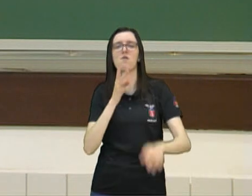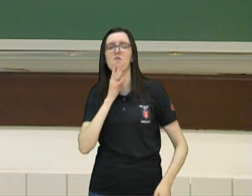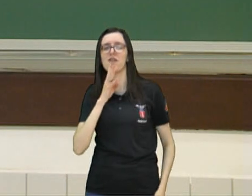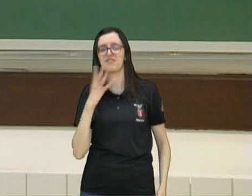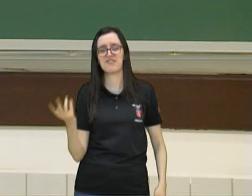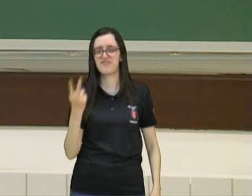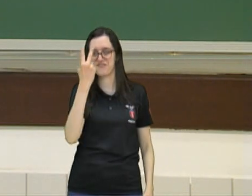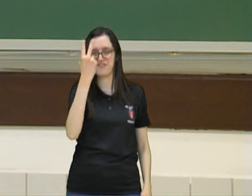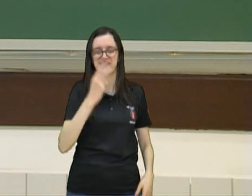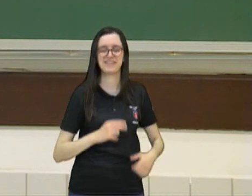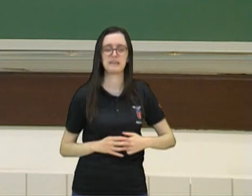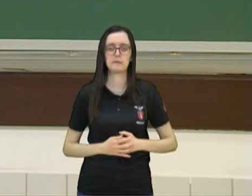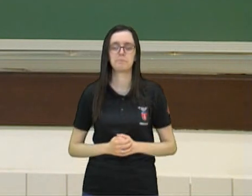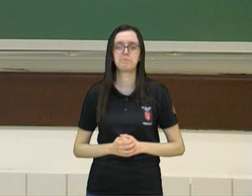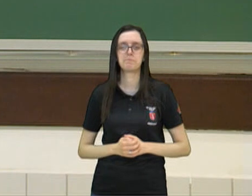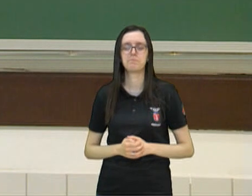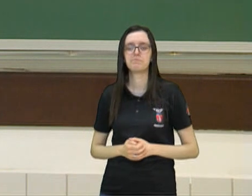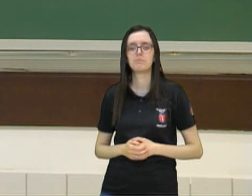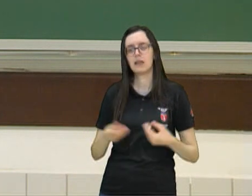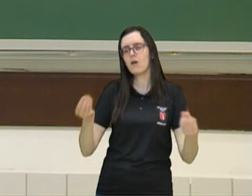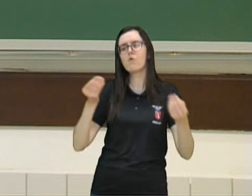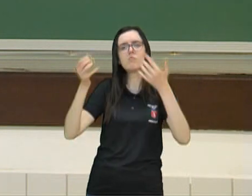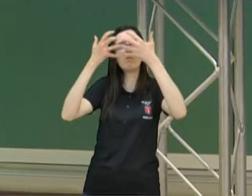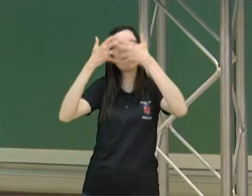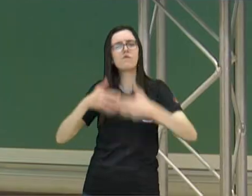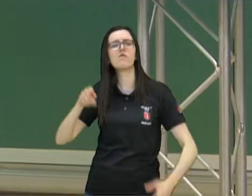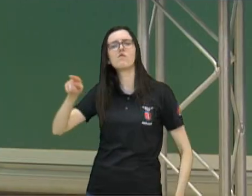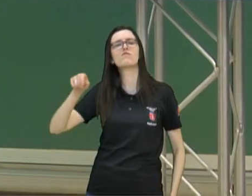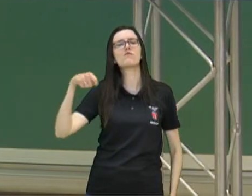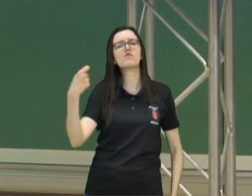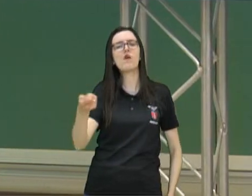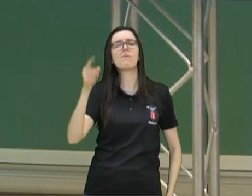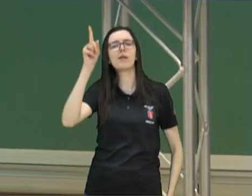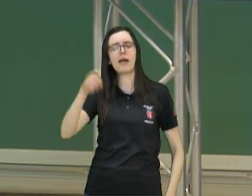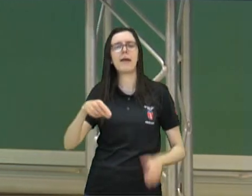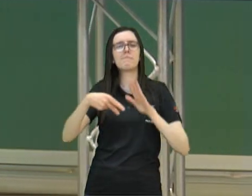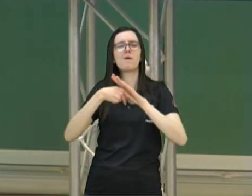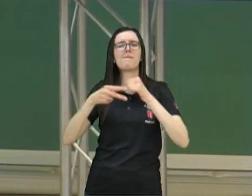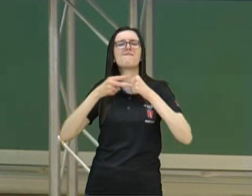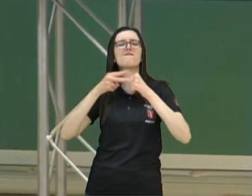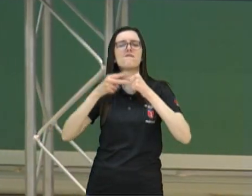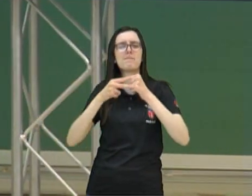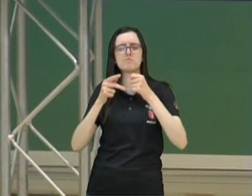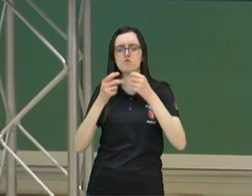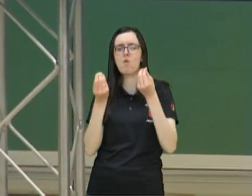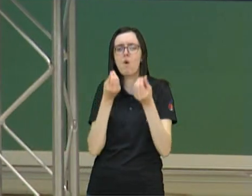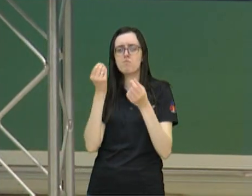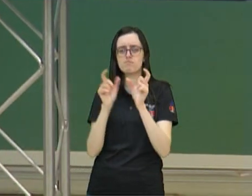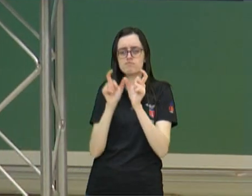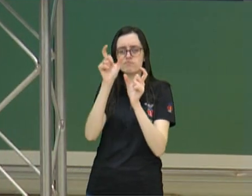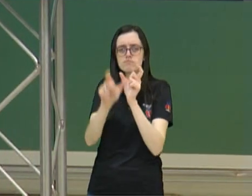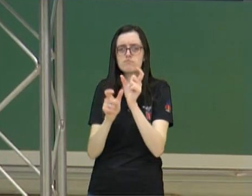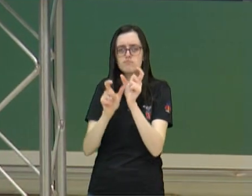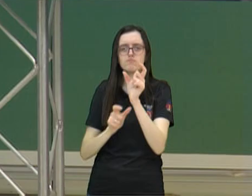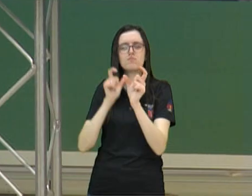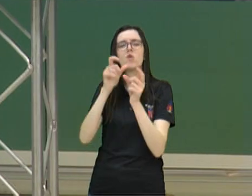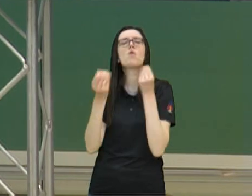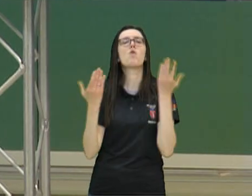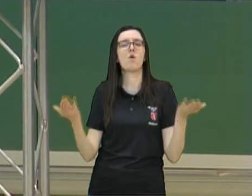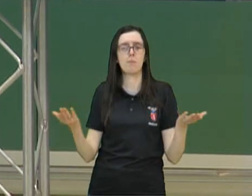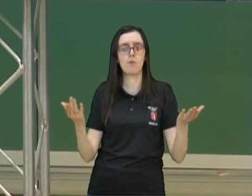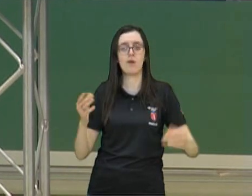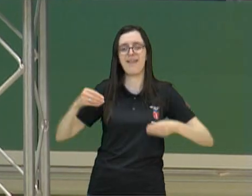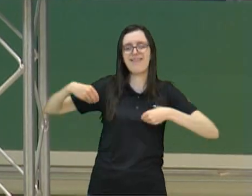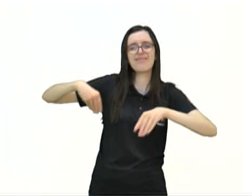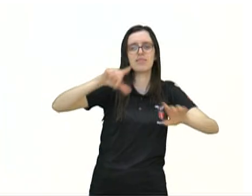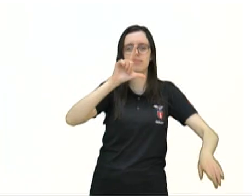conhecer. E como funciona a questão da conjugação verbal? O levam é um verbo conjugado na